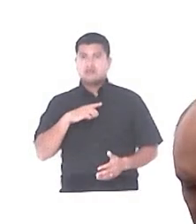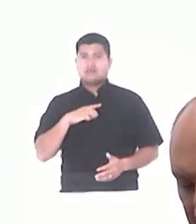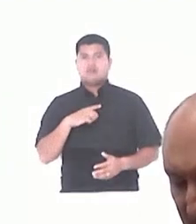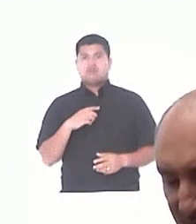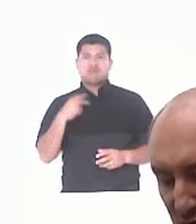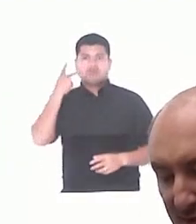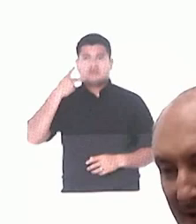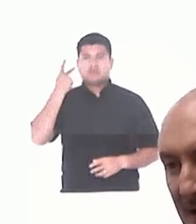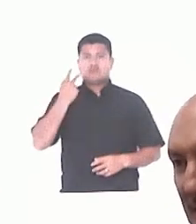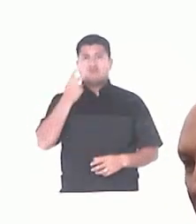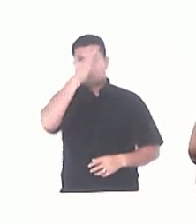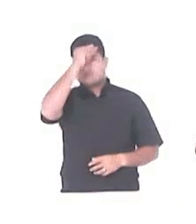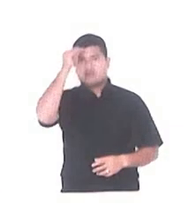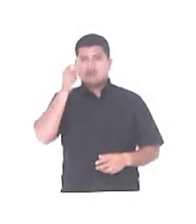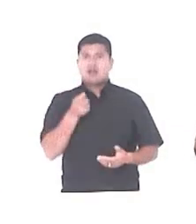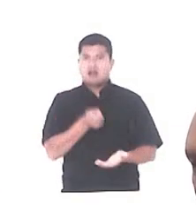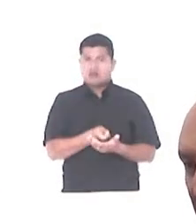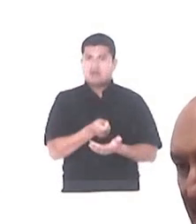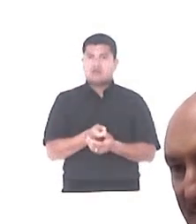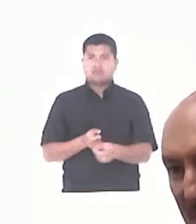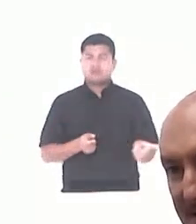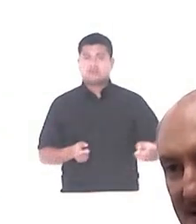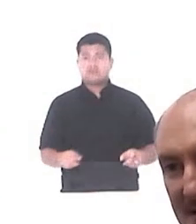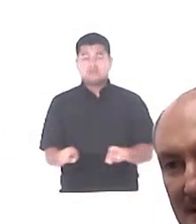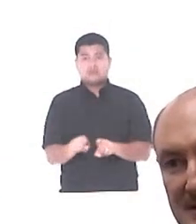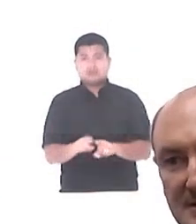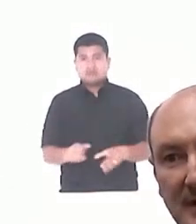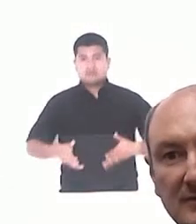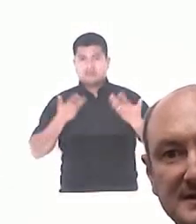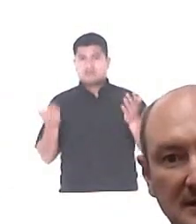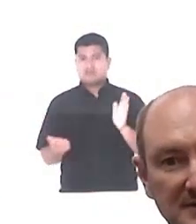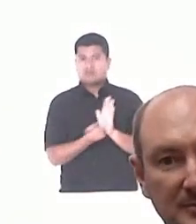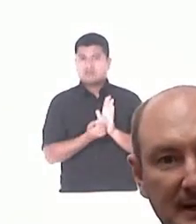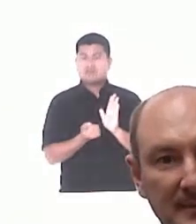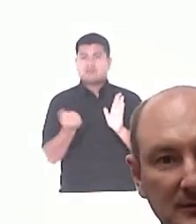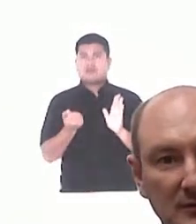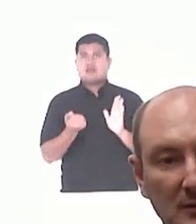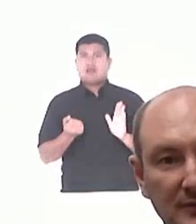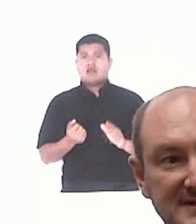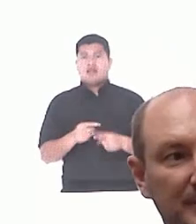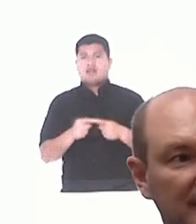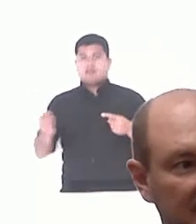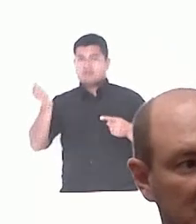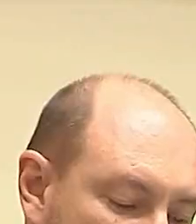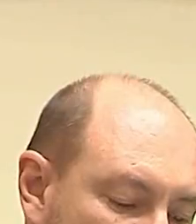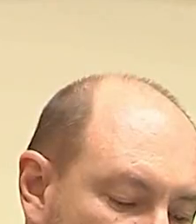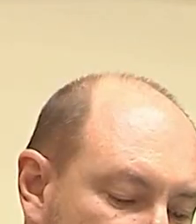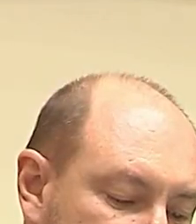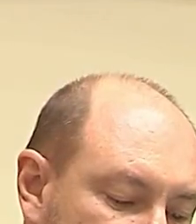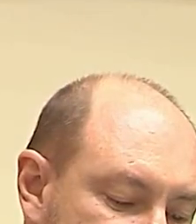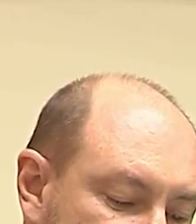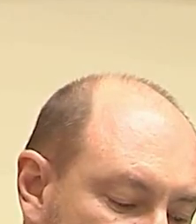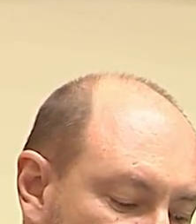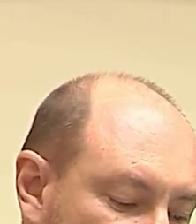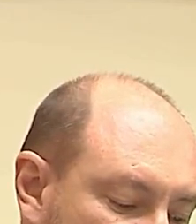Nadal é formado em Direito, cursou a Escola da Magistratura e tem especialização em Gestão Pública. Foi